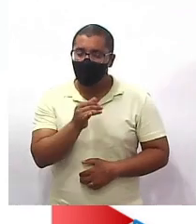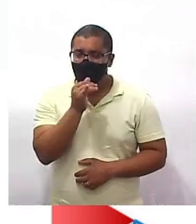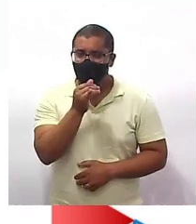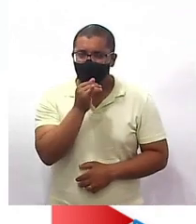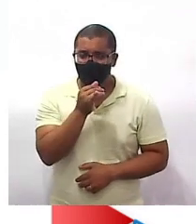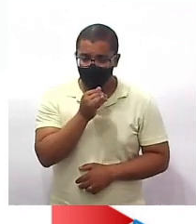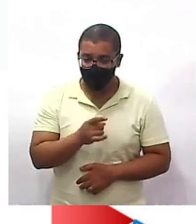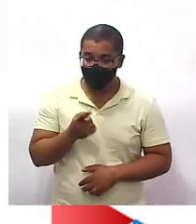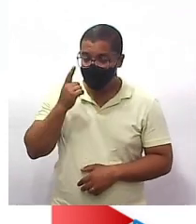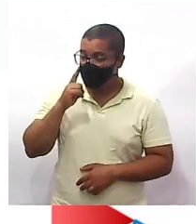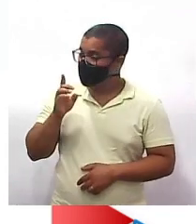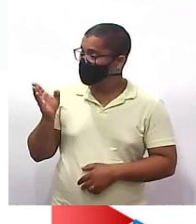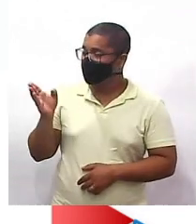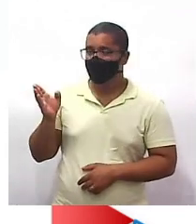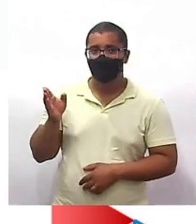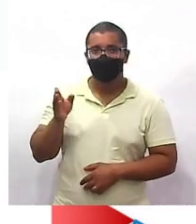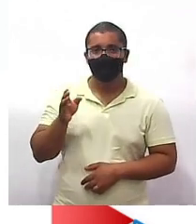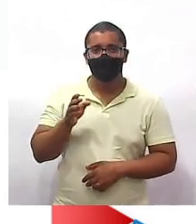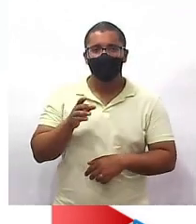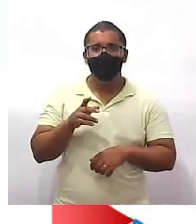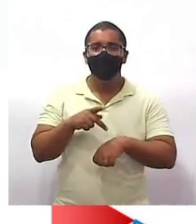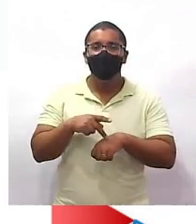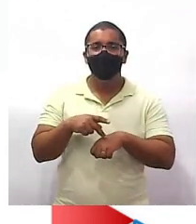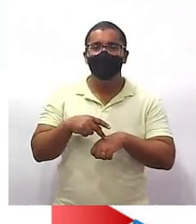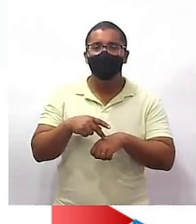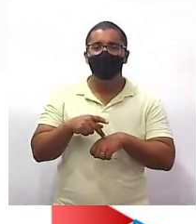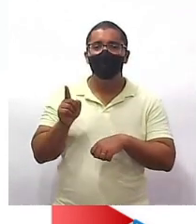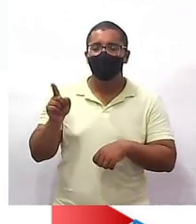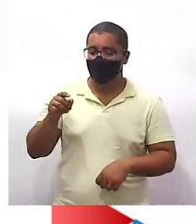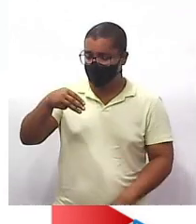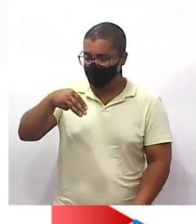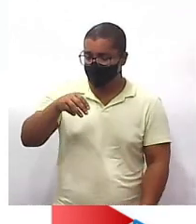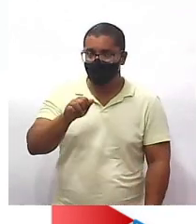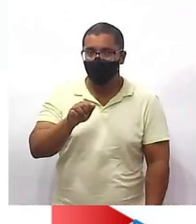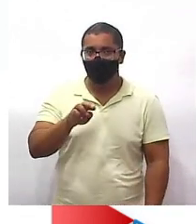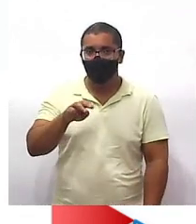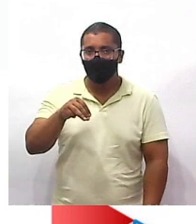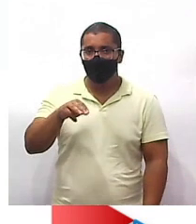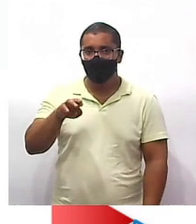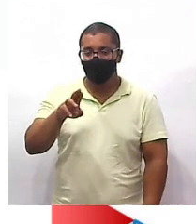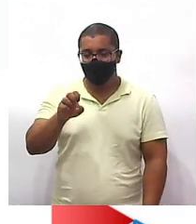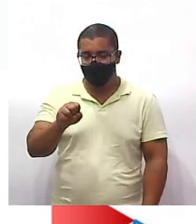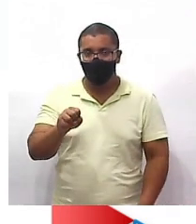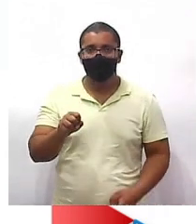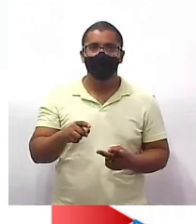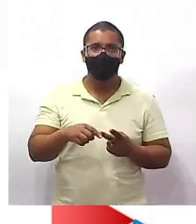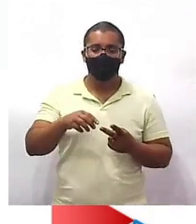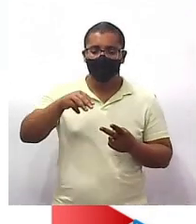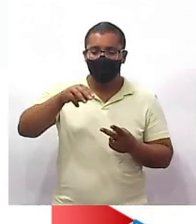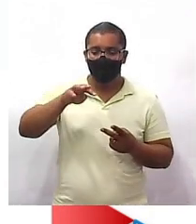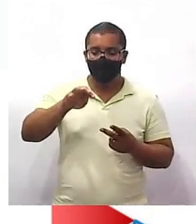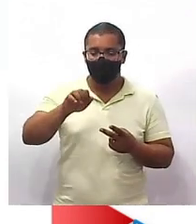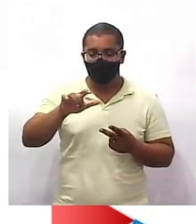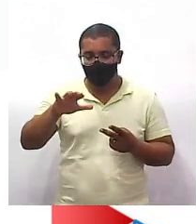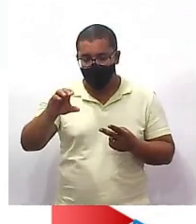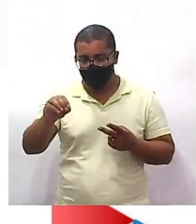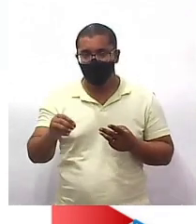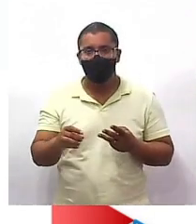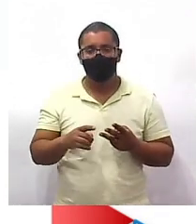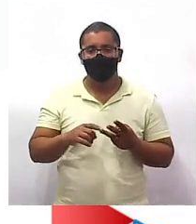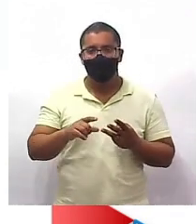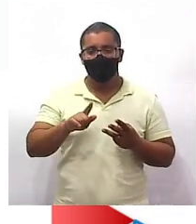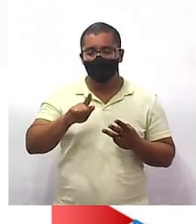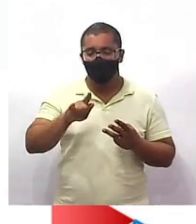exemplo de rochas metamórficas o mármore, o talco, a gneiss, o